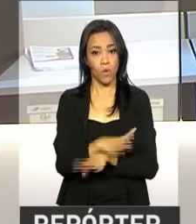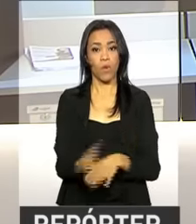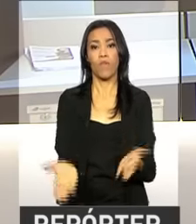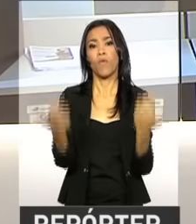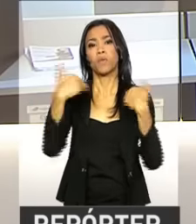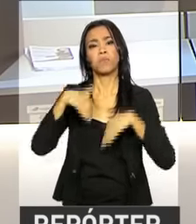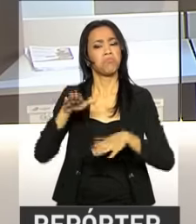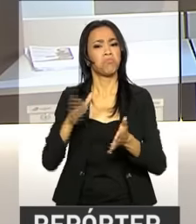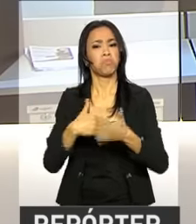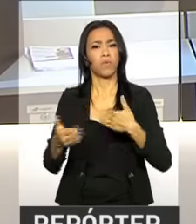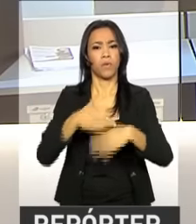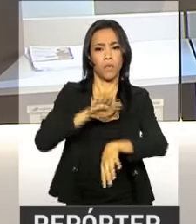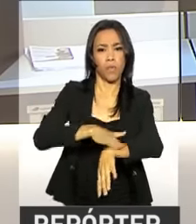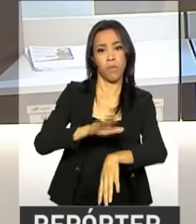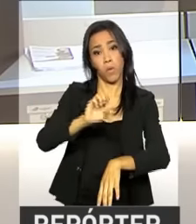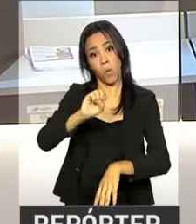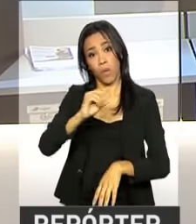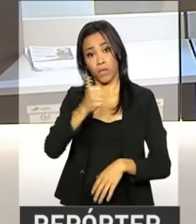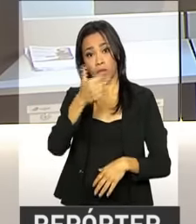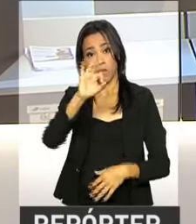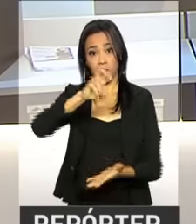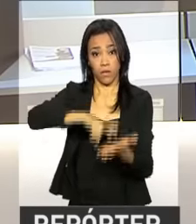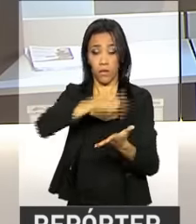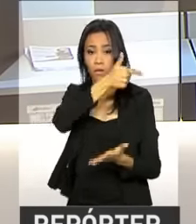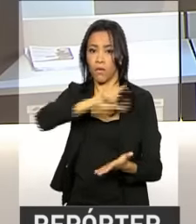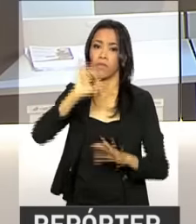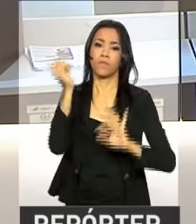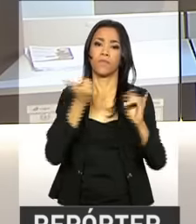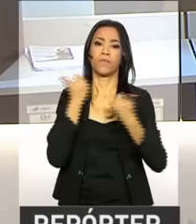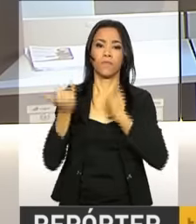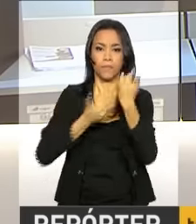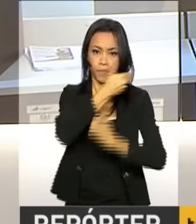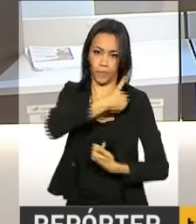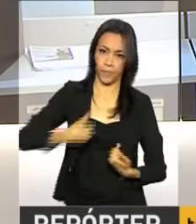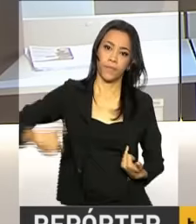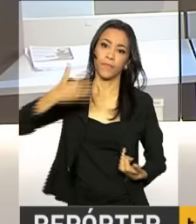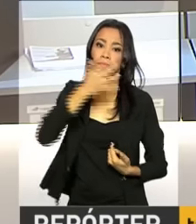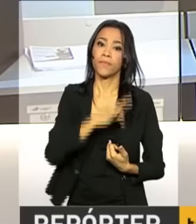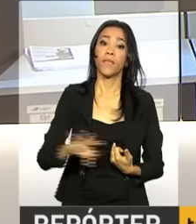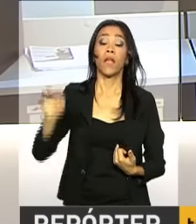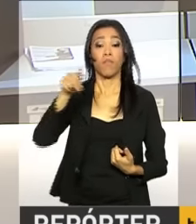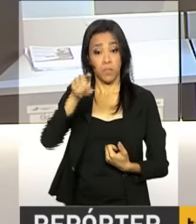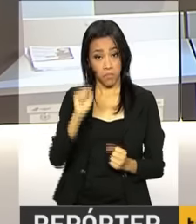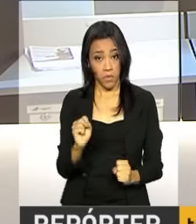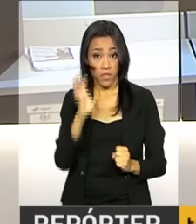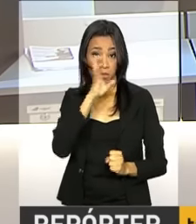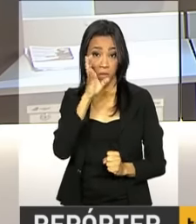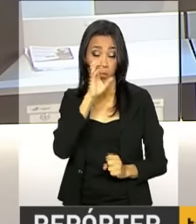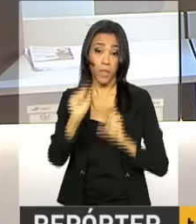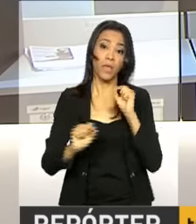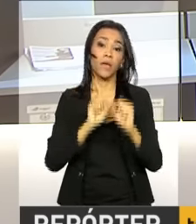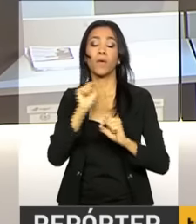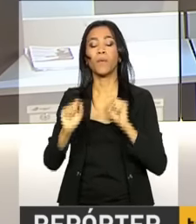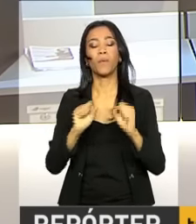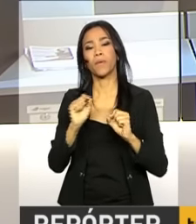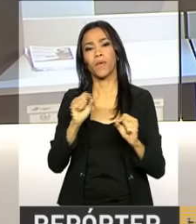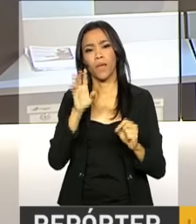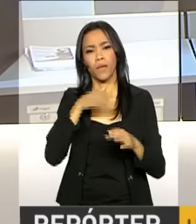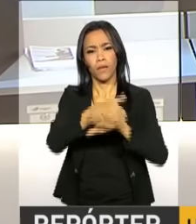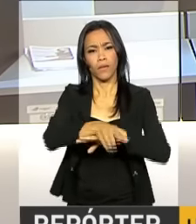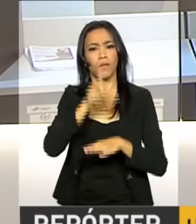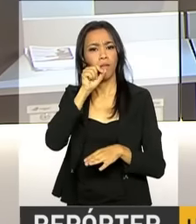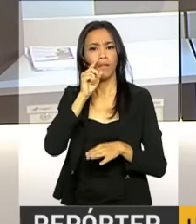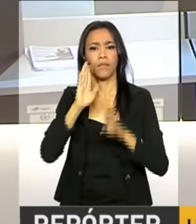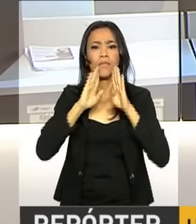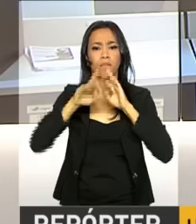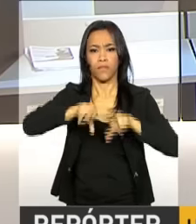voltamos a qualquer momento ou às 10 da manhã com outras informações do governo federal. Acompanhe também as novidades em nossas redes